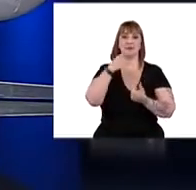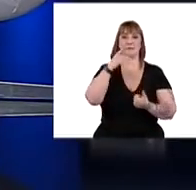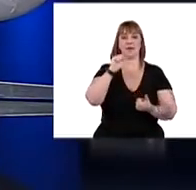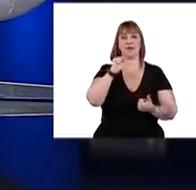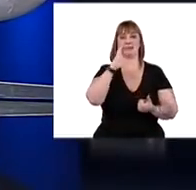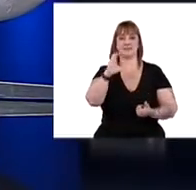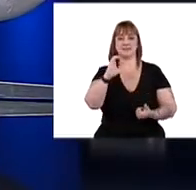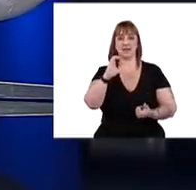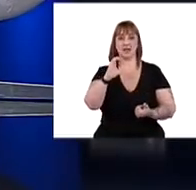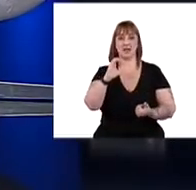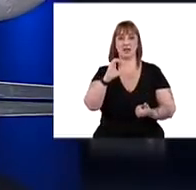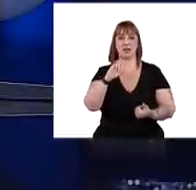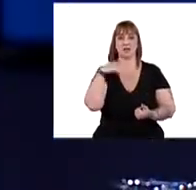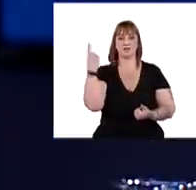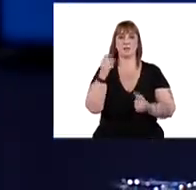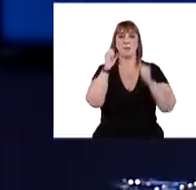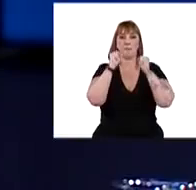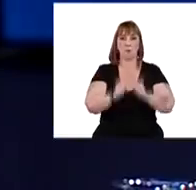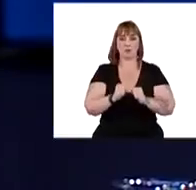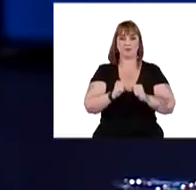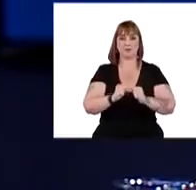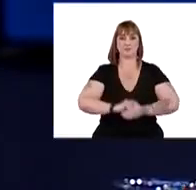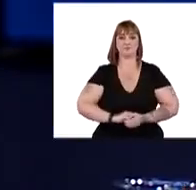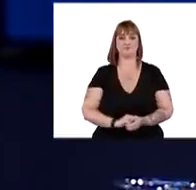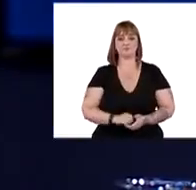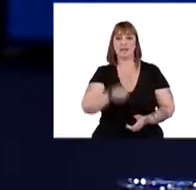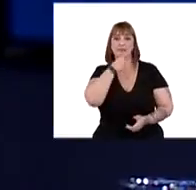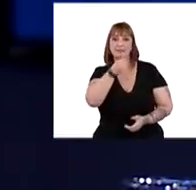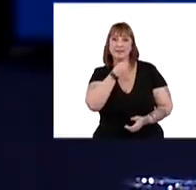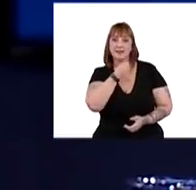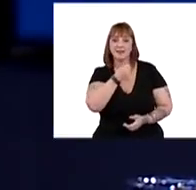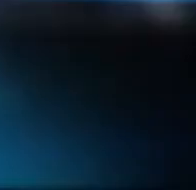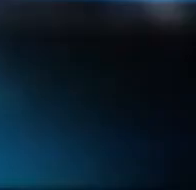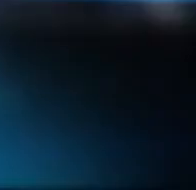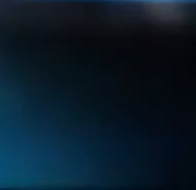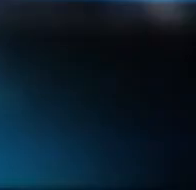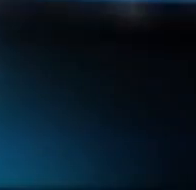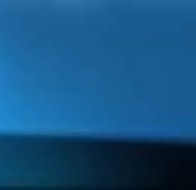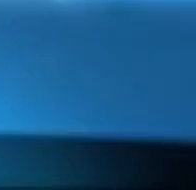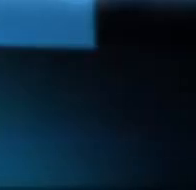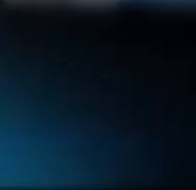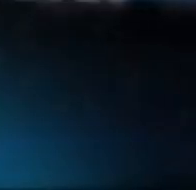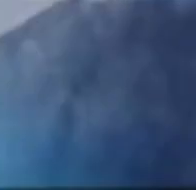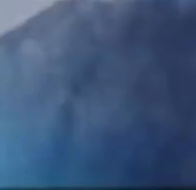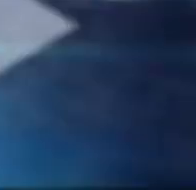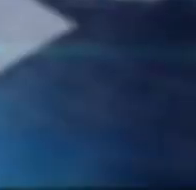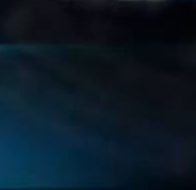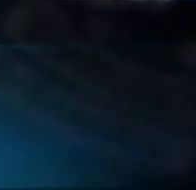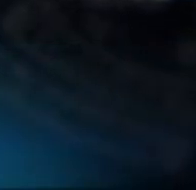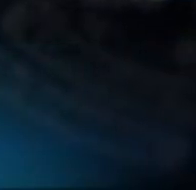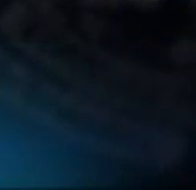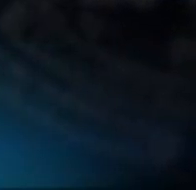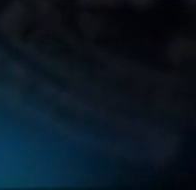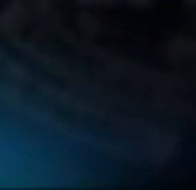com Álvaro Dias do Podemos. Foi nosso entrevistado nesse bloco.